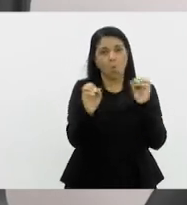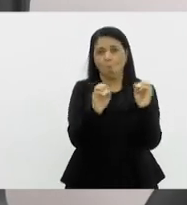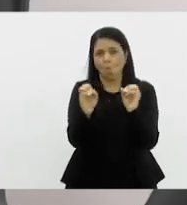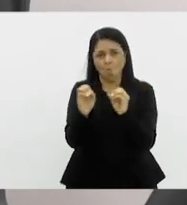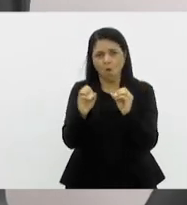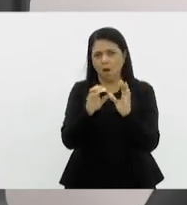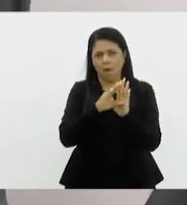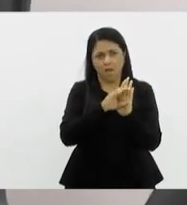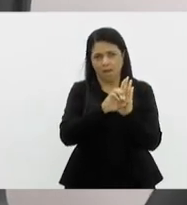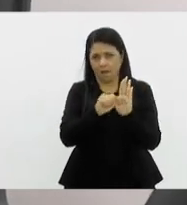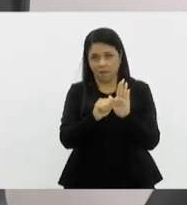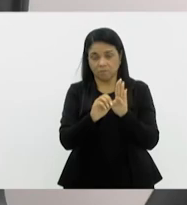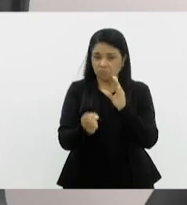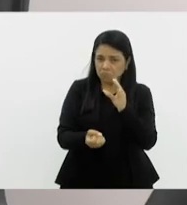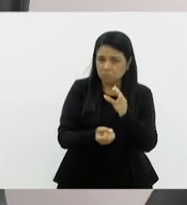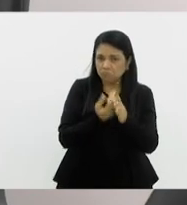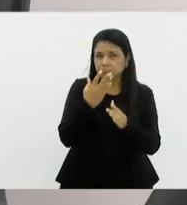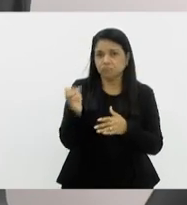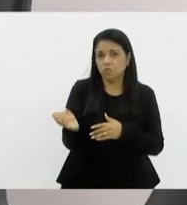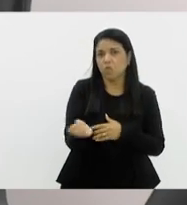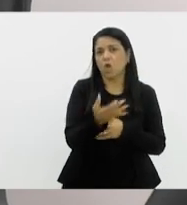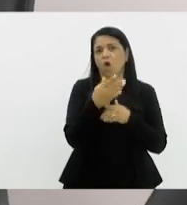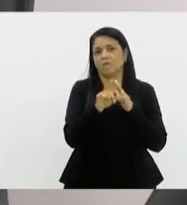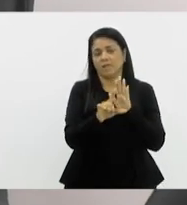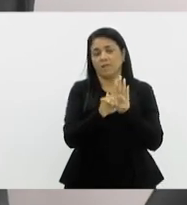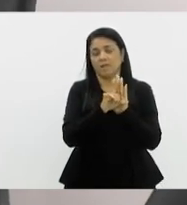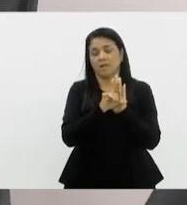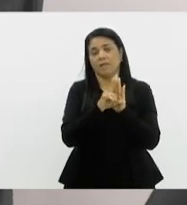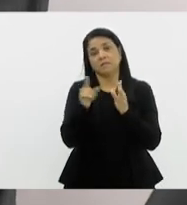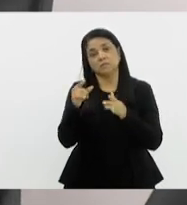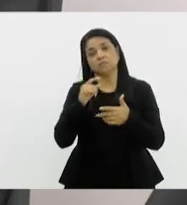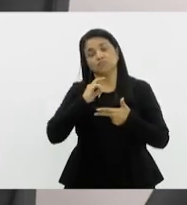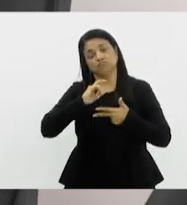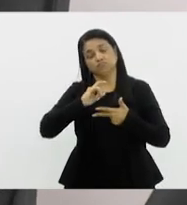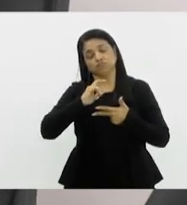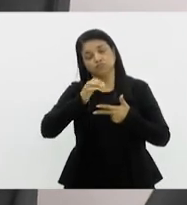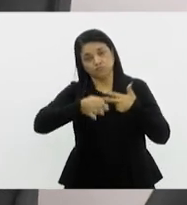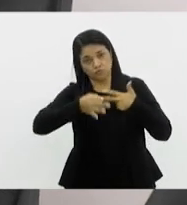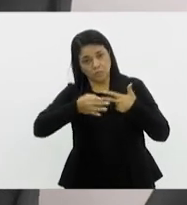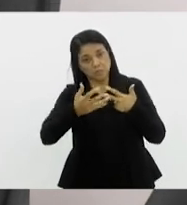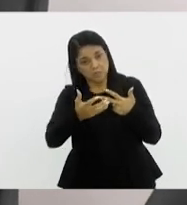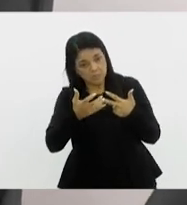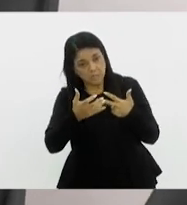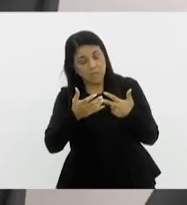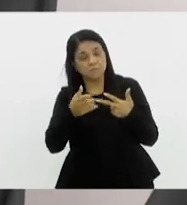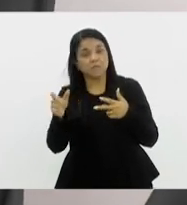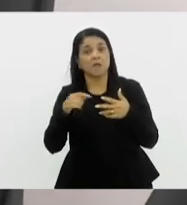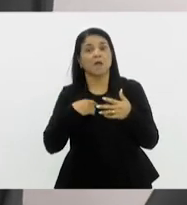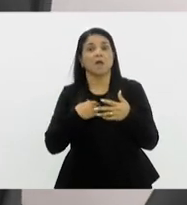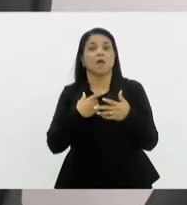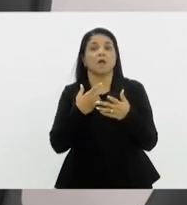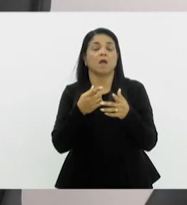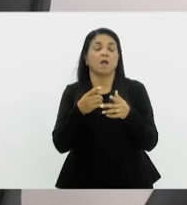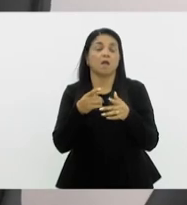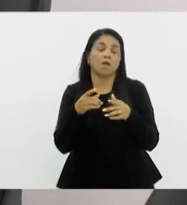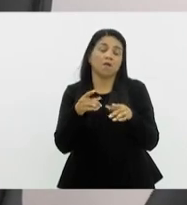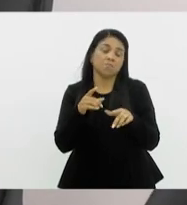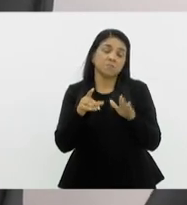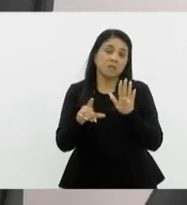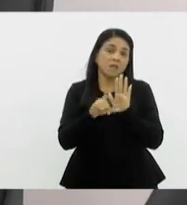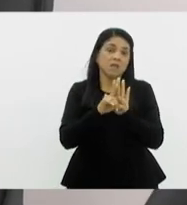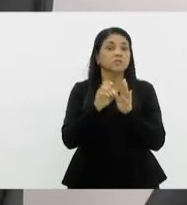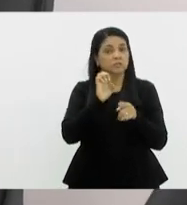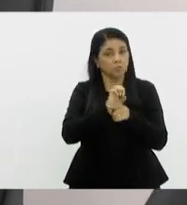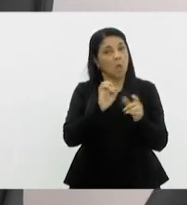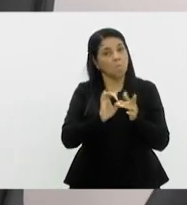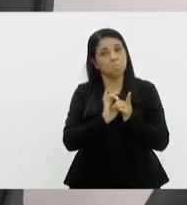o judiciário quiser fazer, a legislação estadual permite. E, enfim, é essa a discussão, mas entendo que é uma discussão